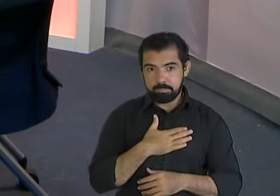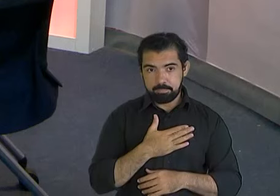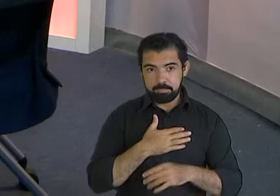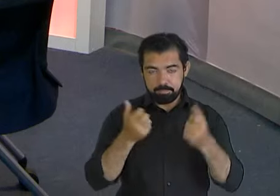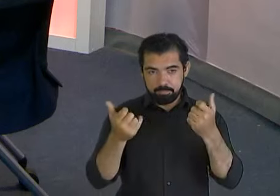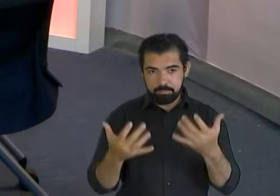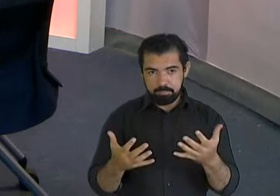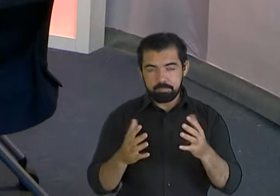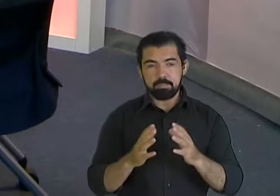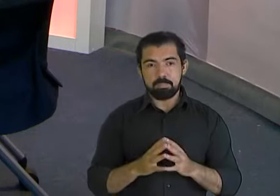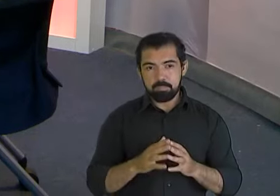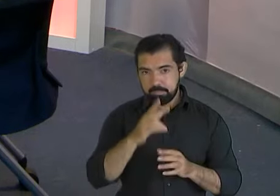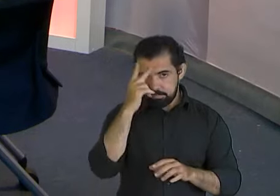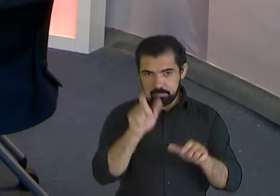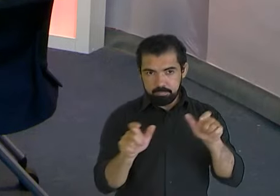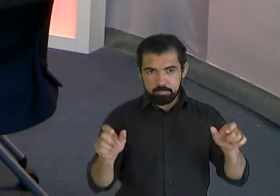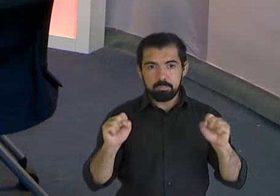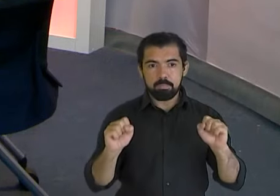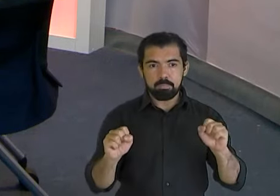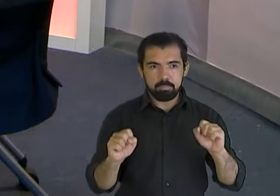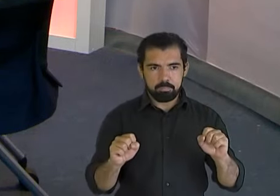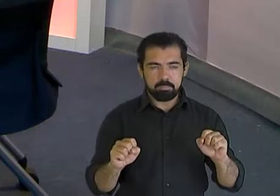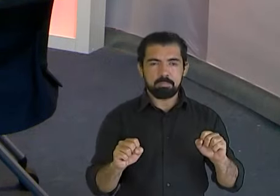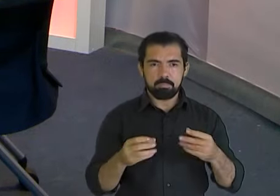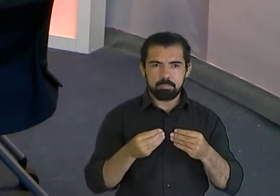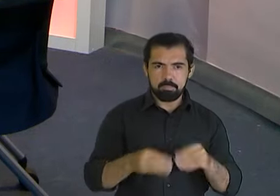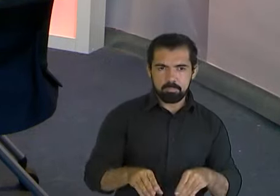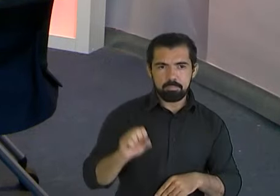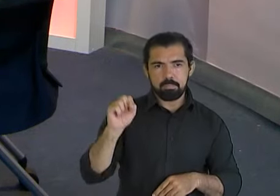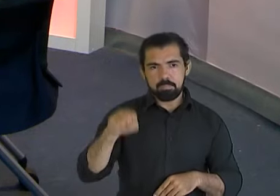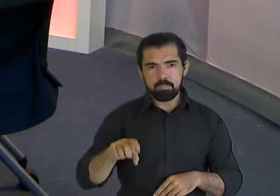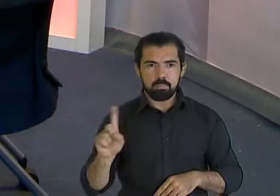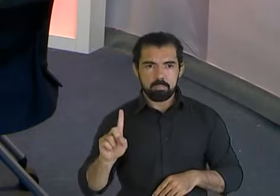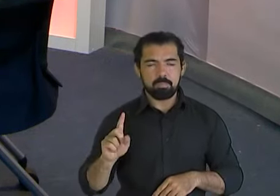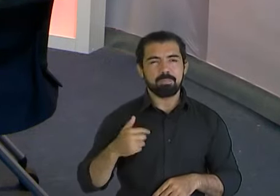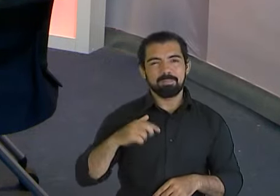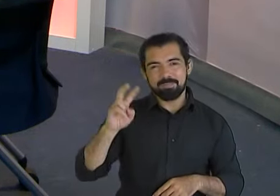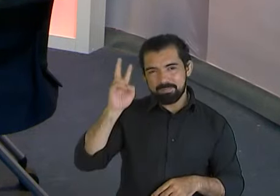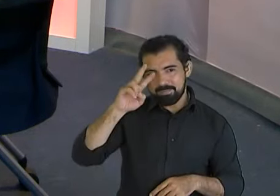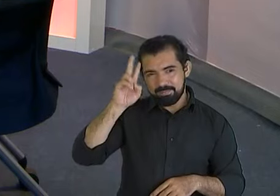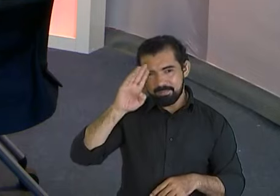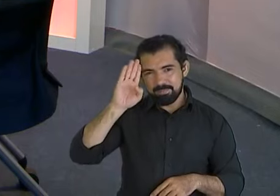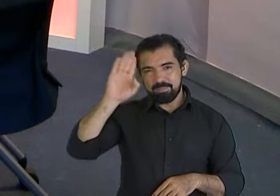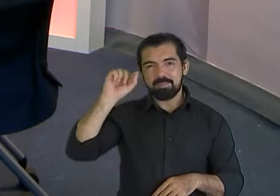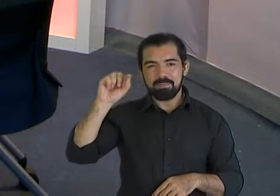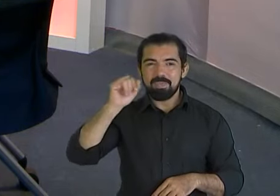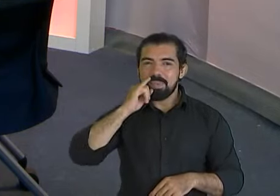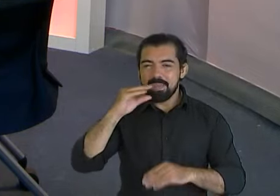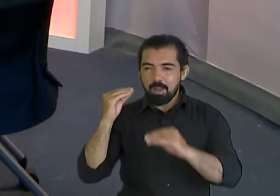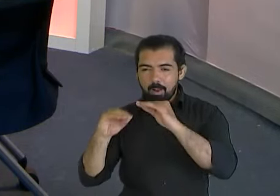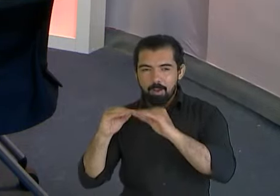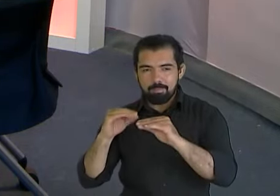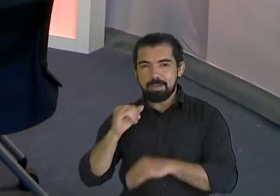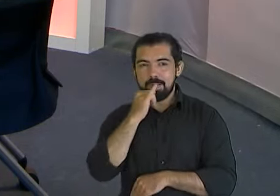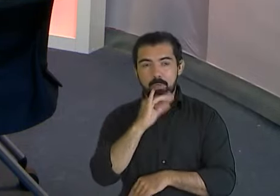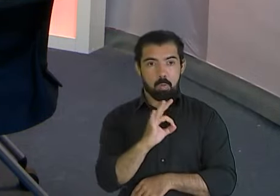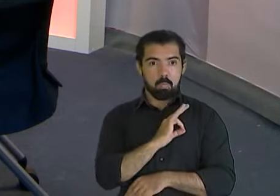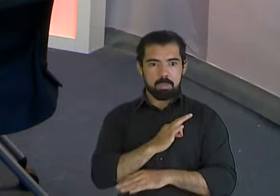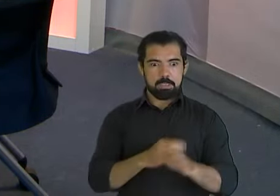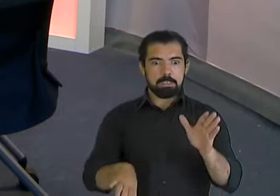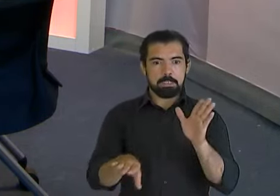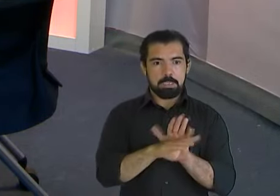pessoas serem penalizadas, porque eu lembrei de novela, principalmente a gente via, a polícia chegava e todo mundo corria, aquele negócio todo,